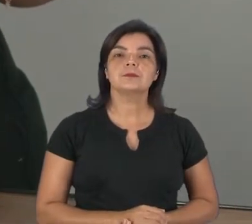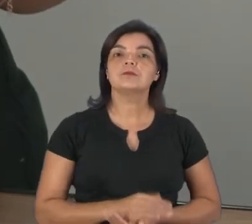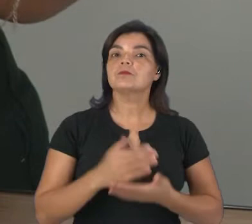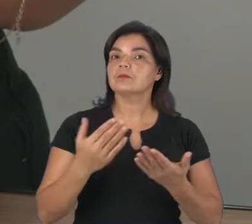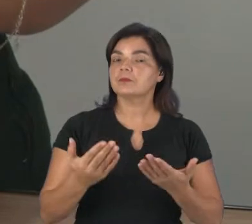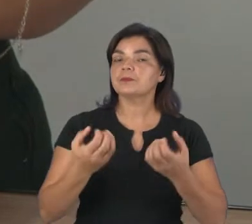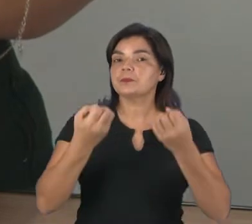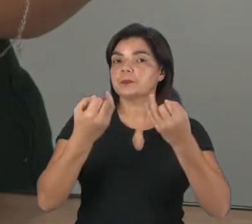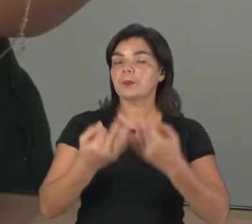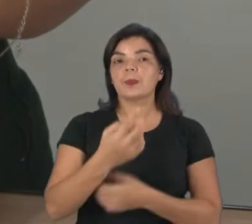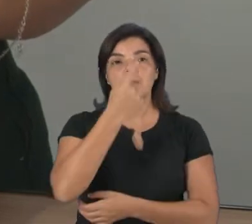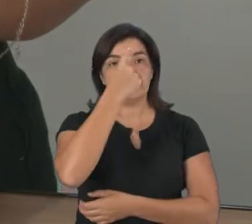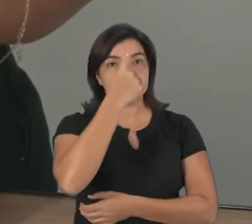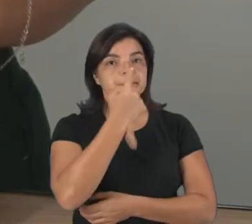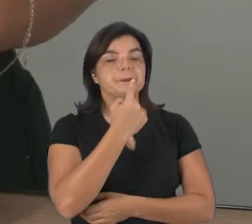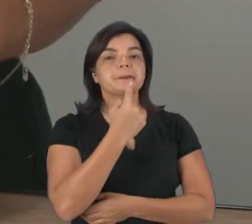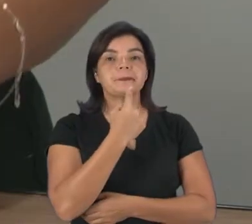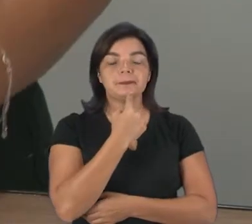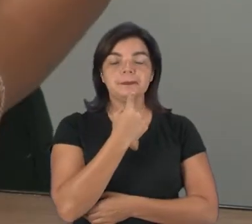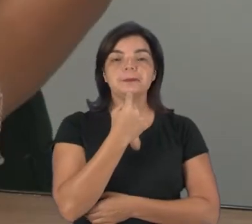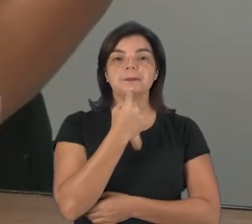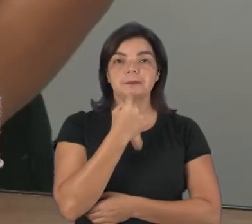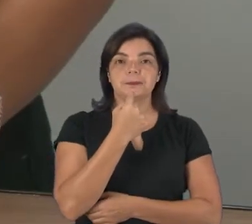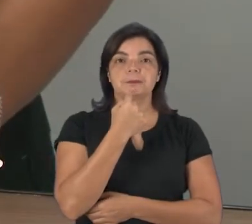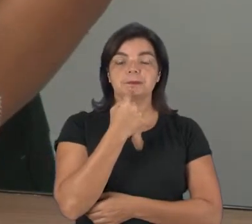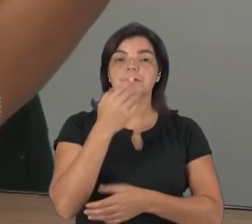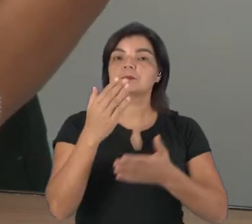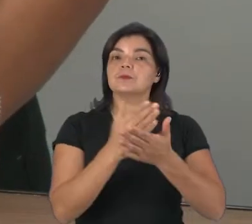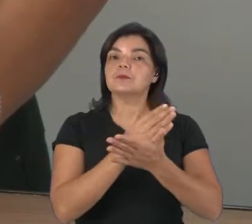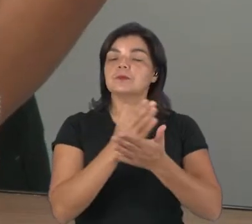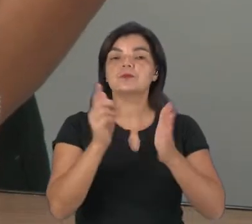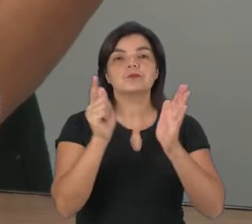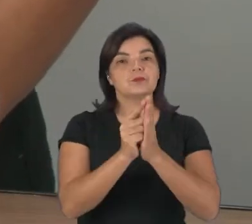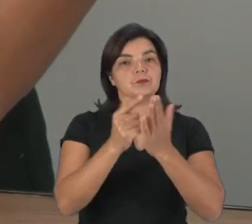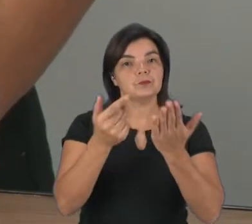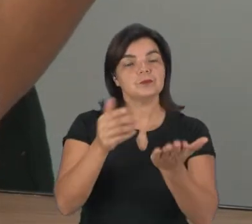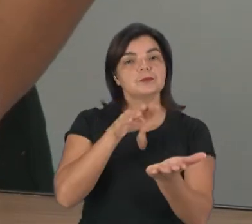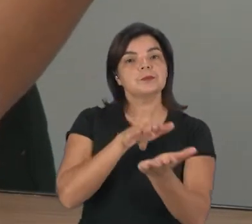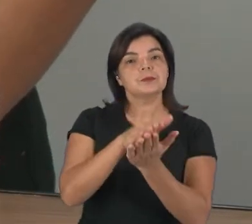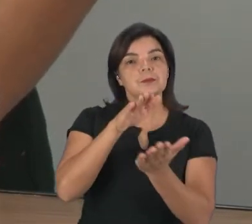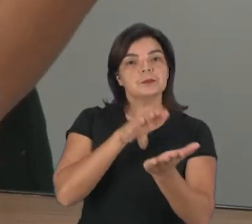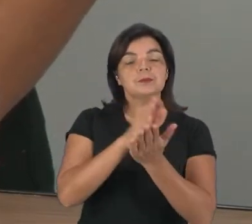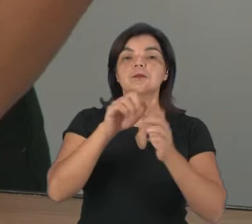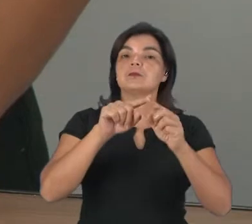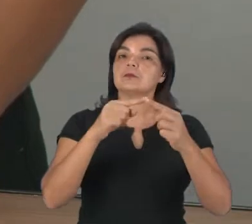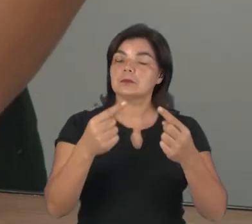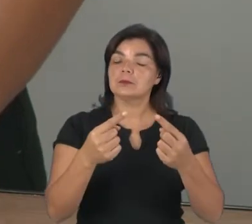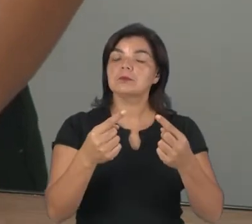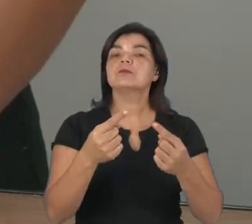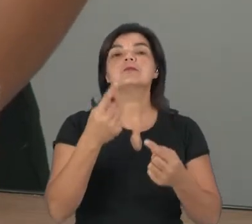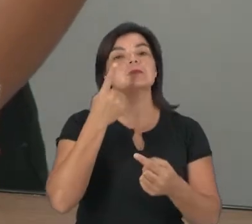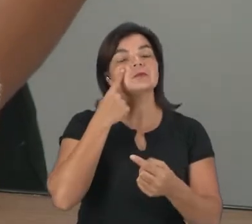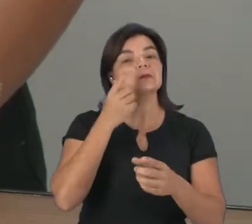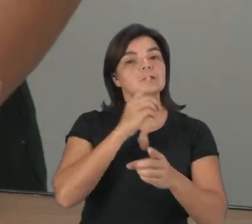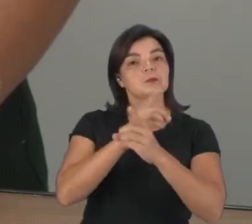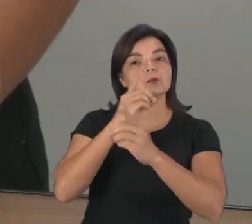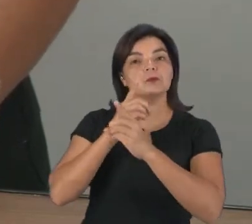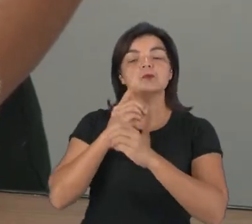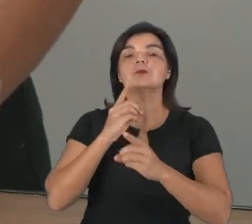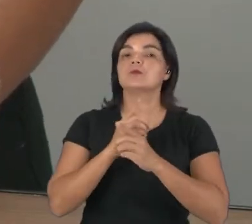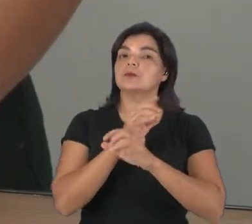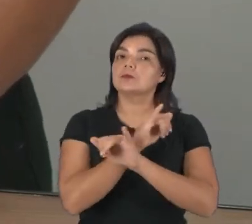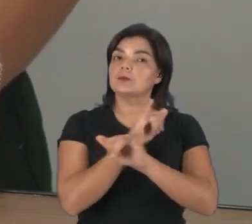Aqui eu coloquei a imagem, nós estamos observando a imagem de alguns jornais impressos, mas também podemos encontrar